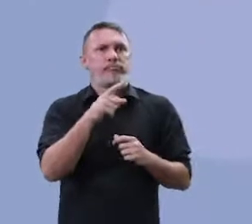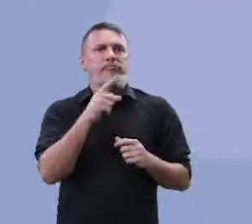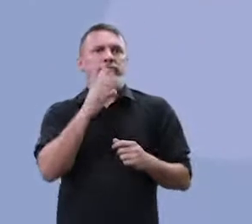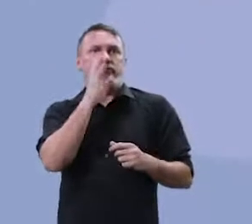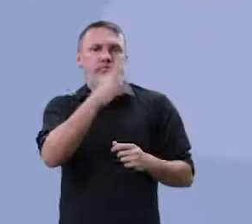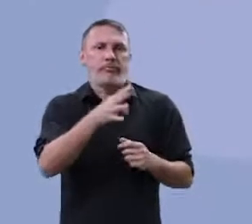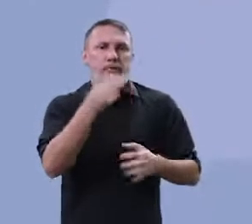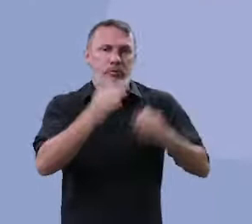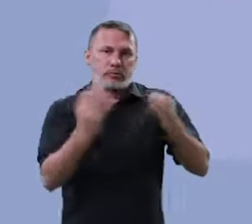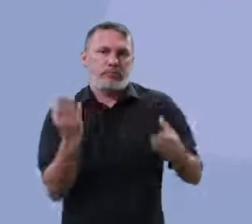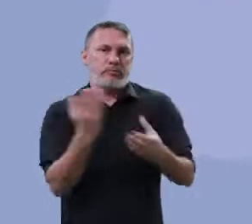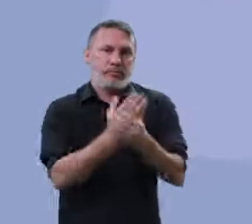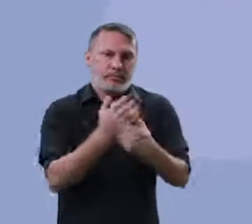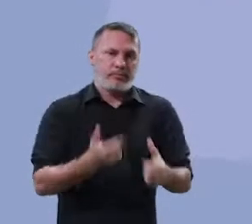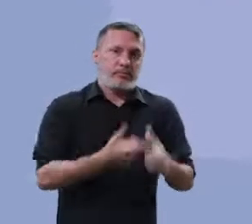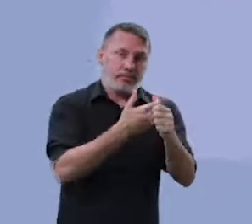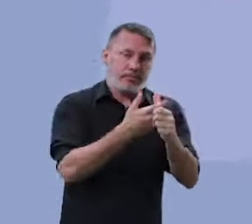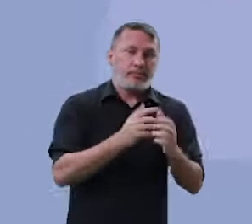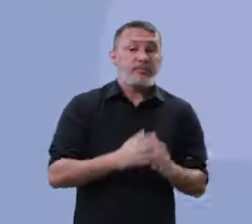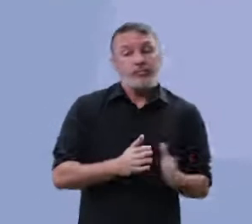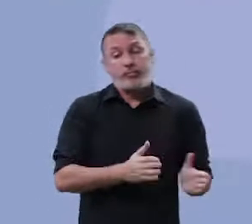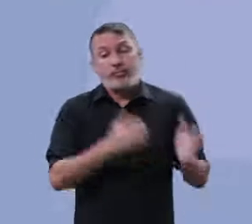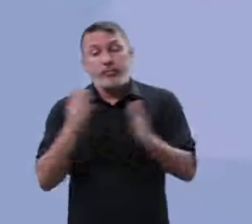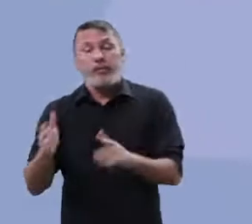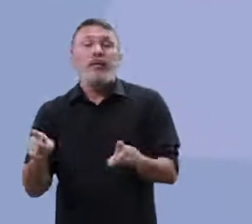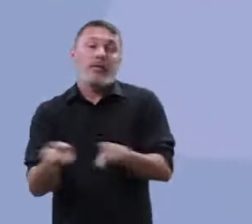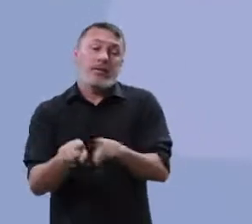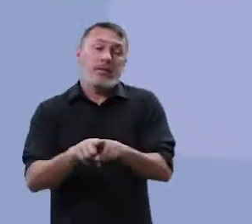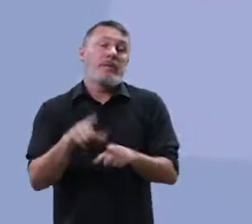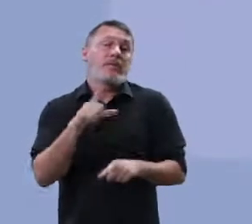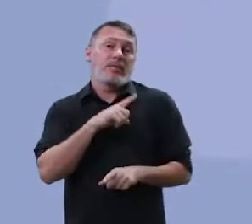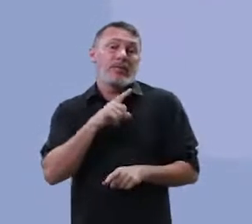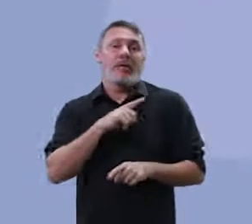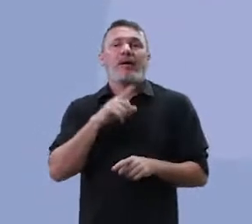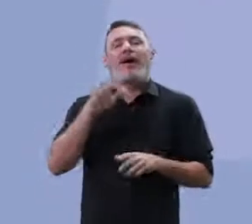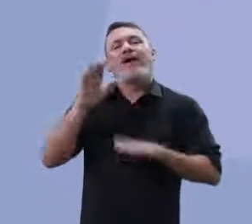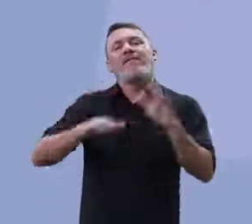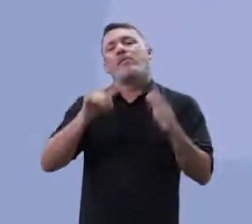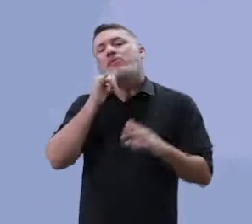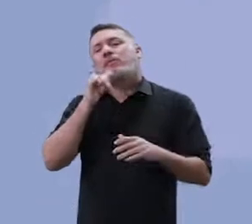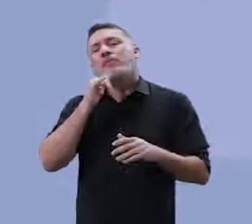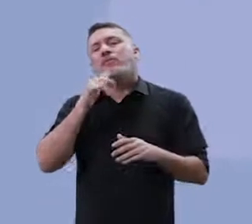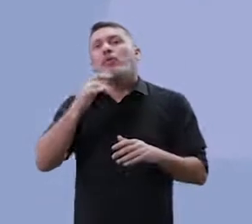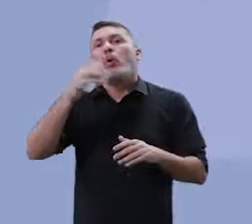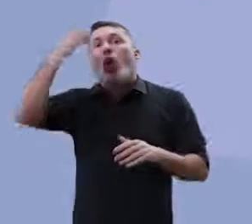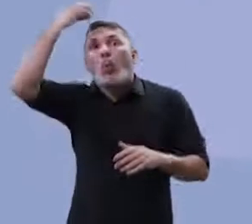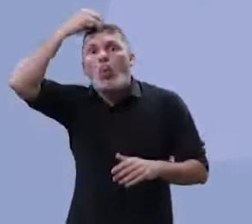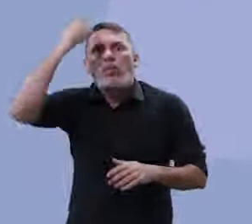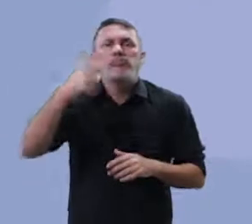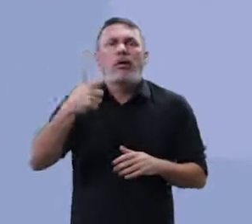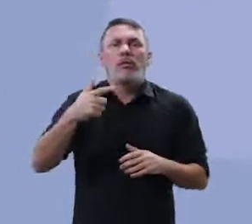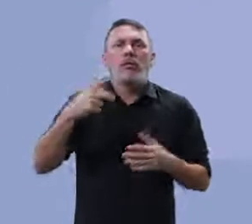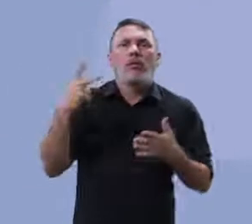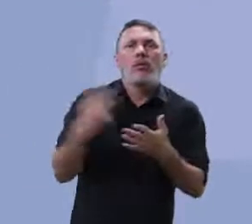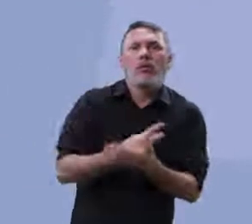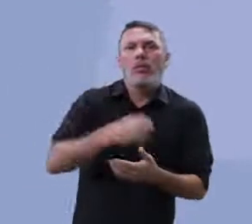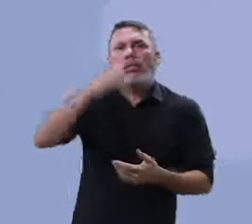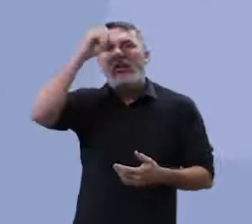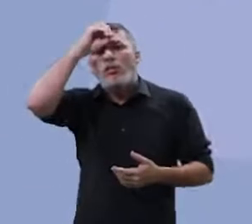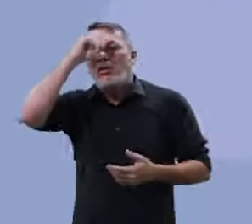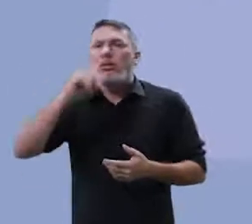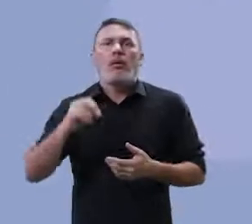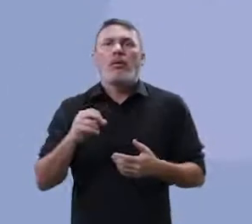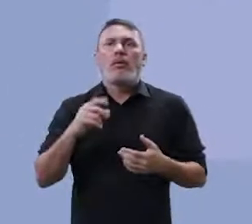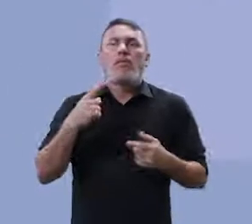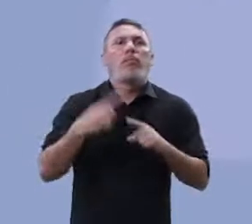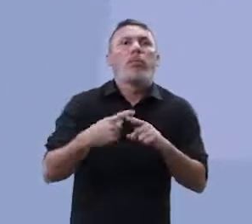crime doloso. Mas também nós temos o caso que não seja intencional, às vezes realmente é um problema da via, ou uma outra questão.